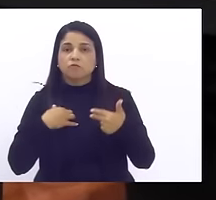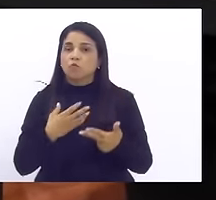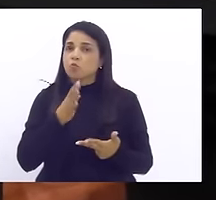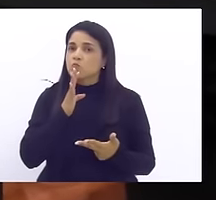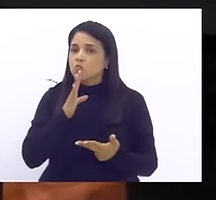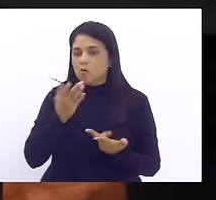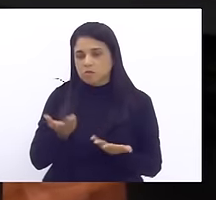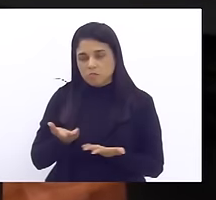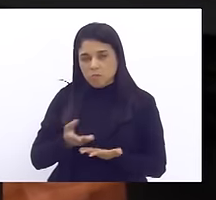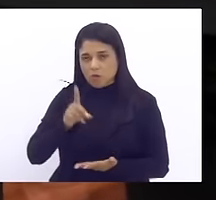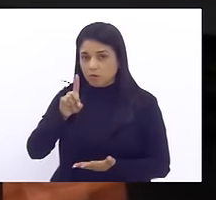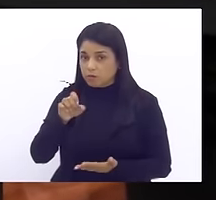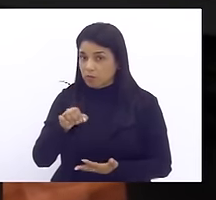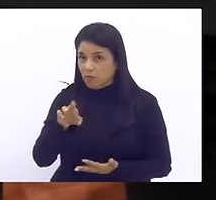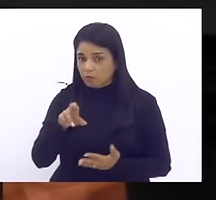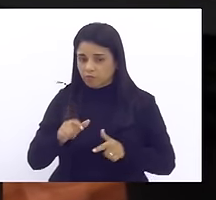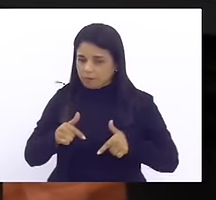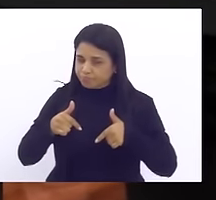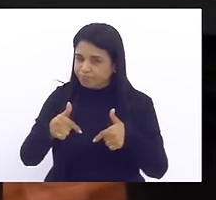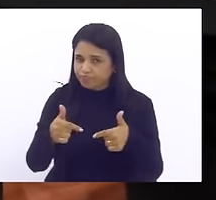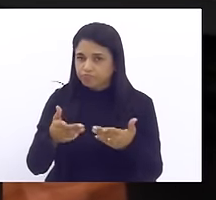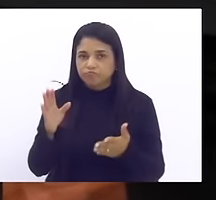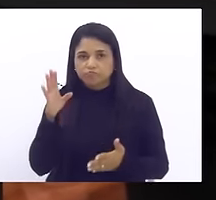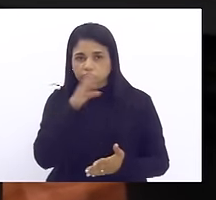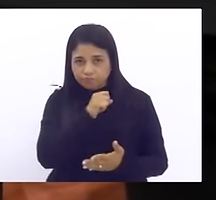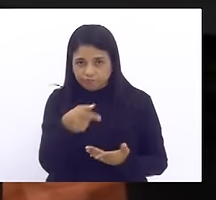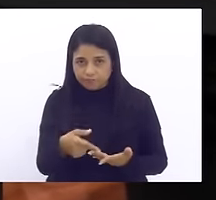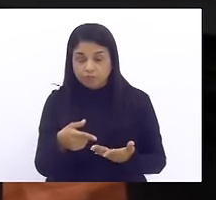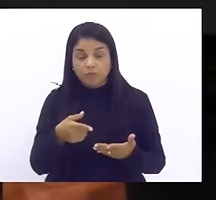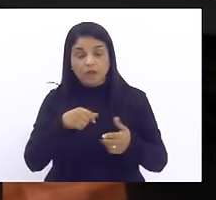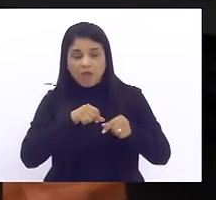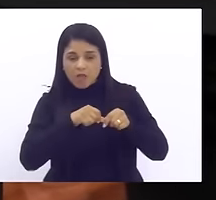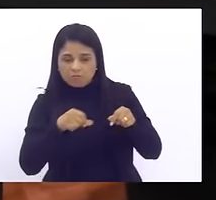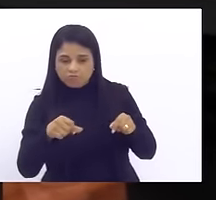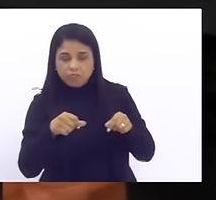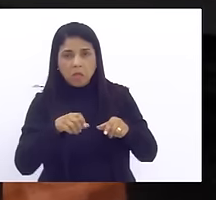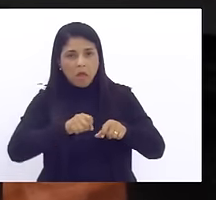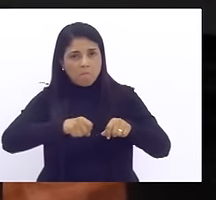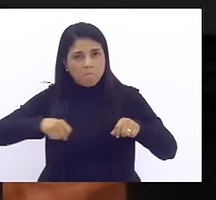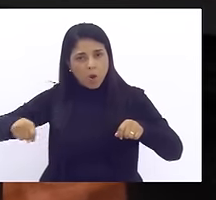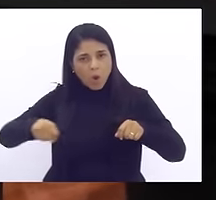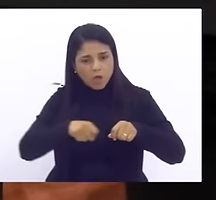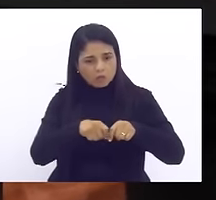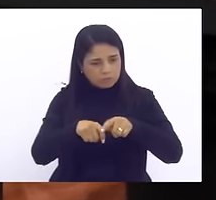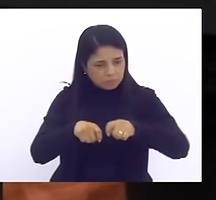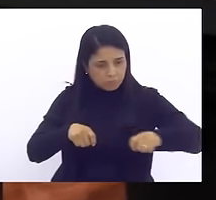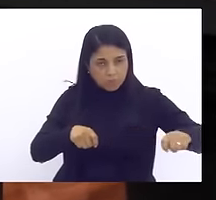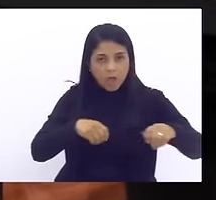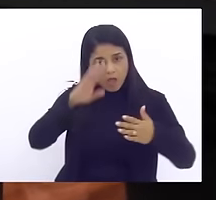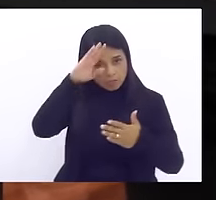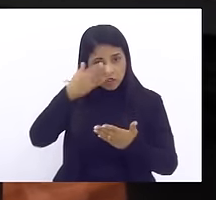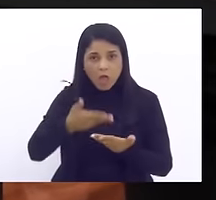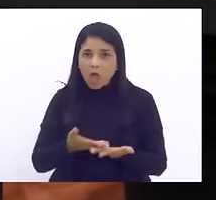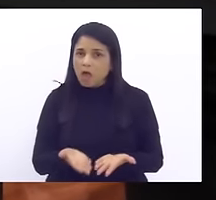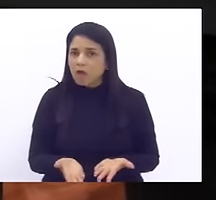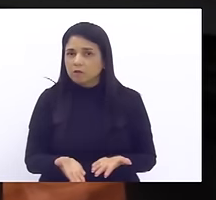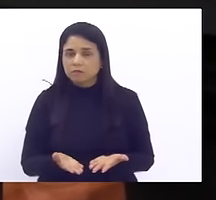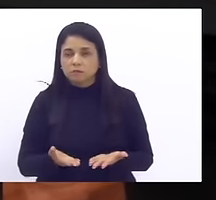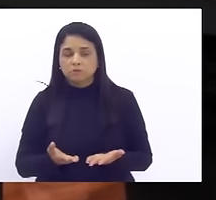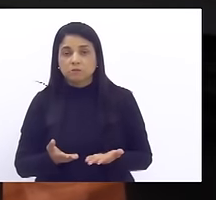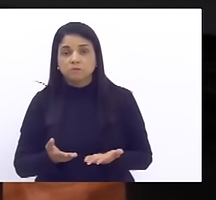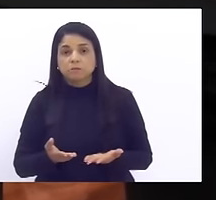o deto obviamente vai adotar previdência a questão sobre a não existência de lacre na porta vírgula a gente crê é só uma Uma